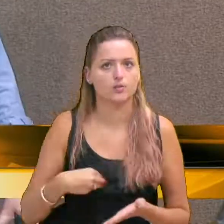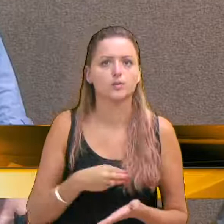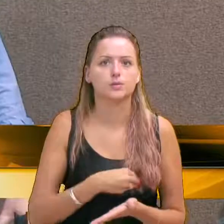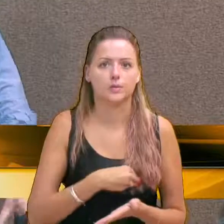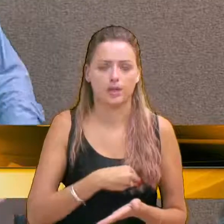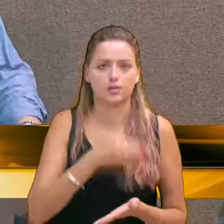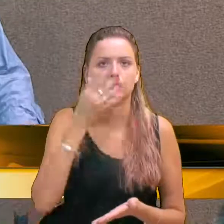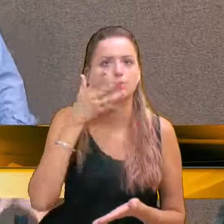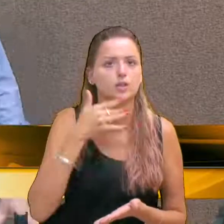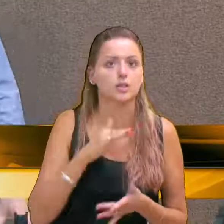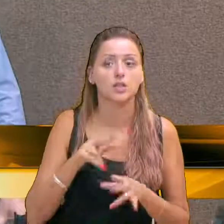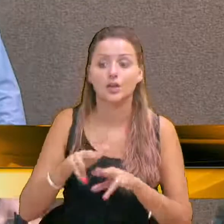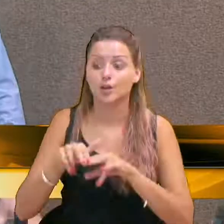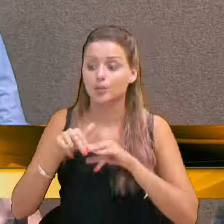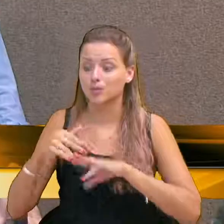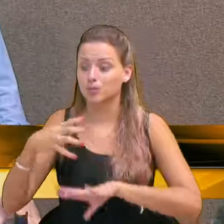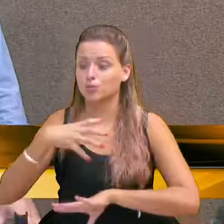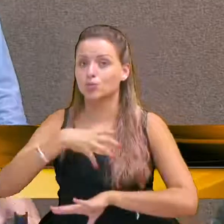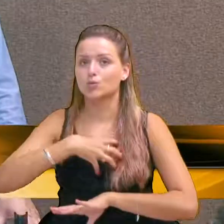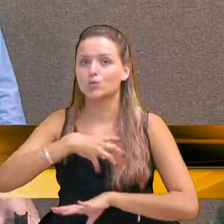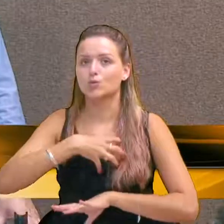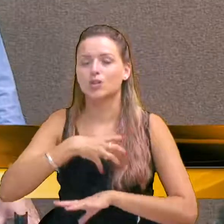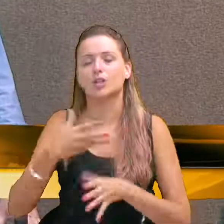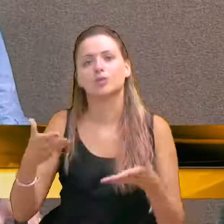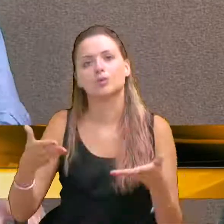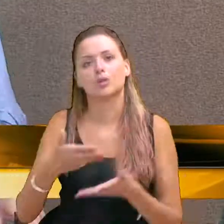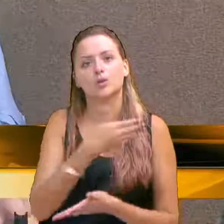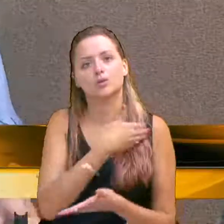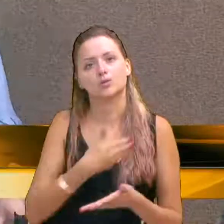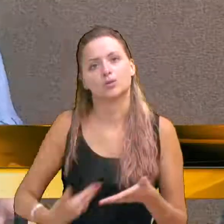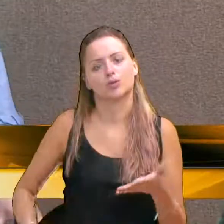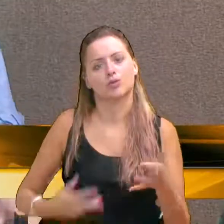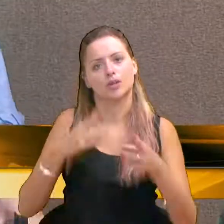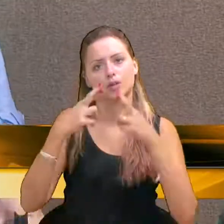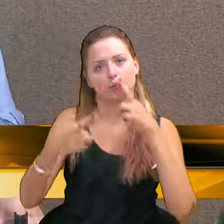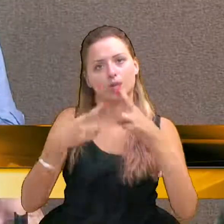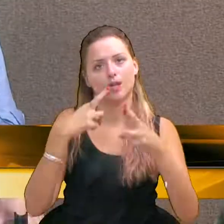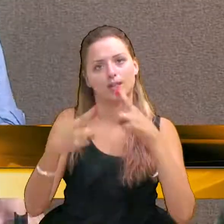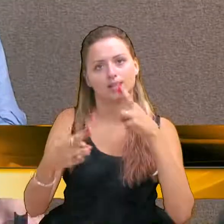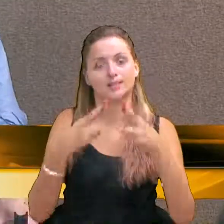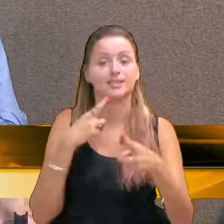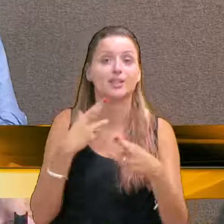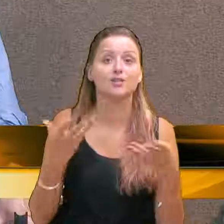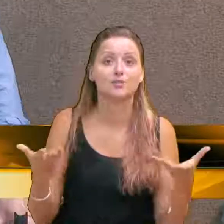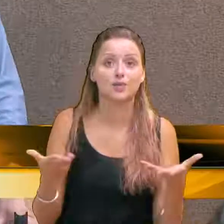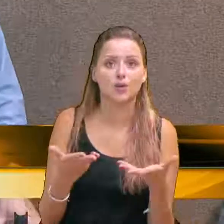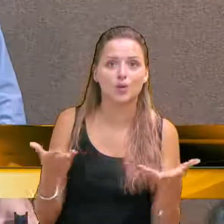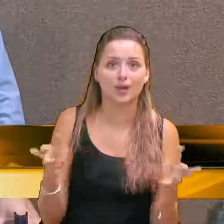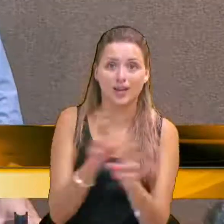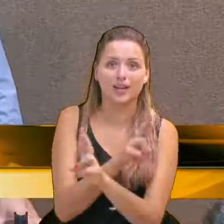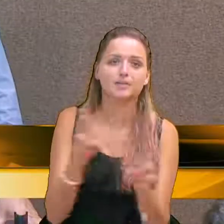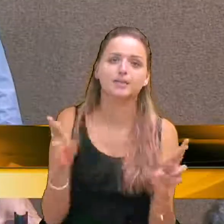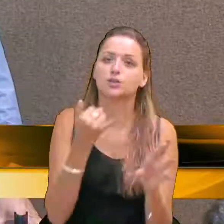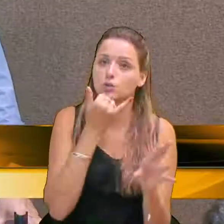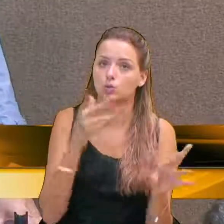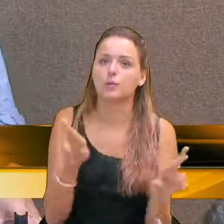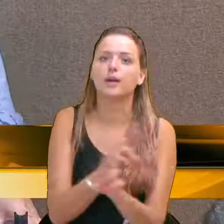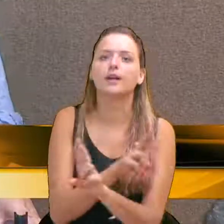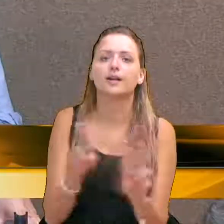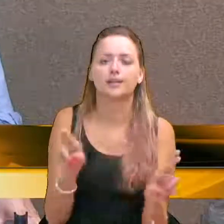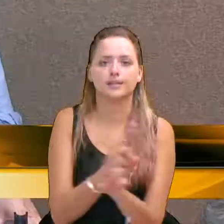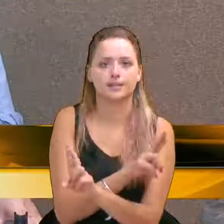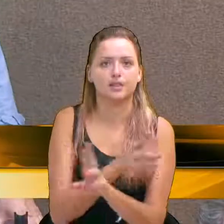da postura, da forma com que o governo se relacionou com a classe médica nesse ano todo, né?